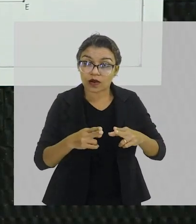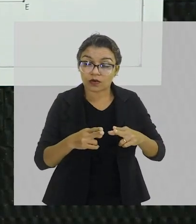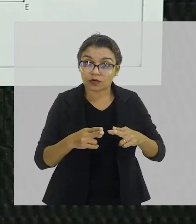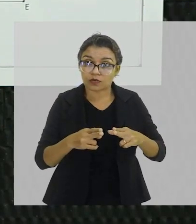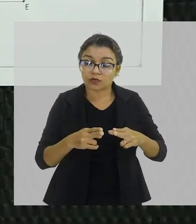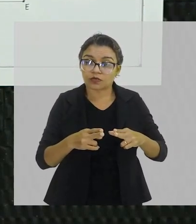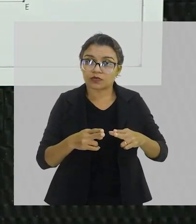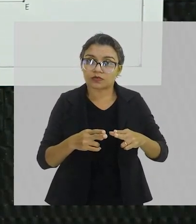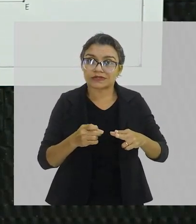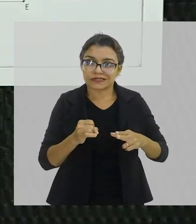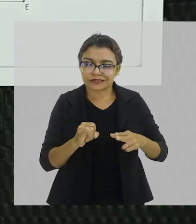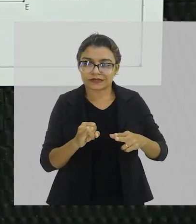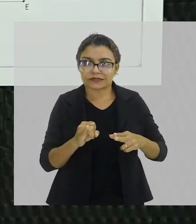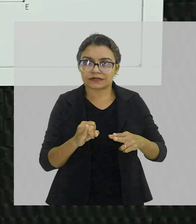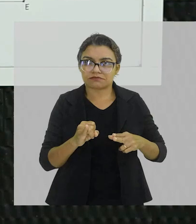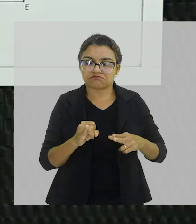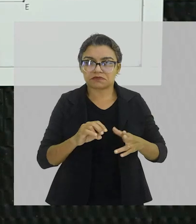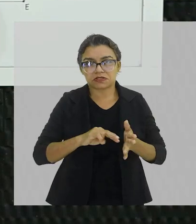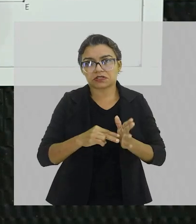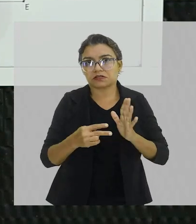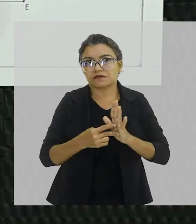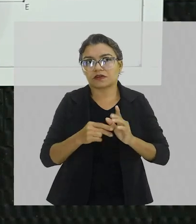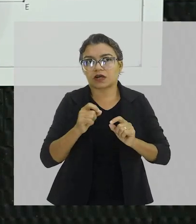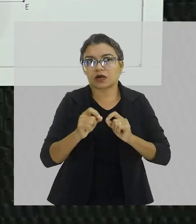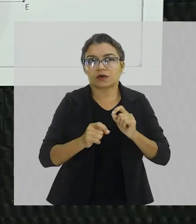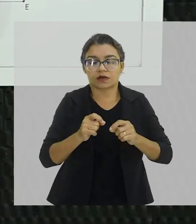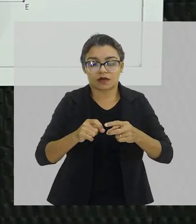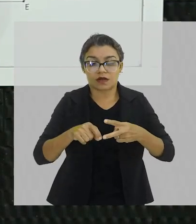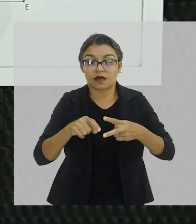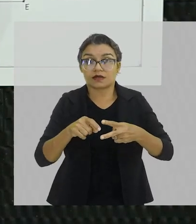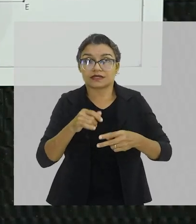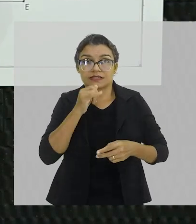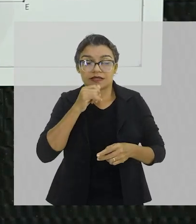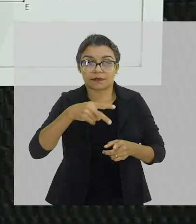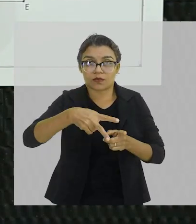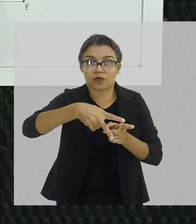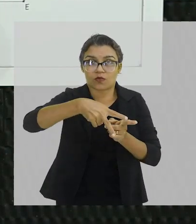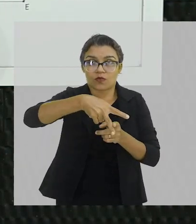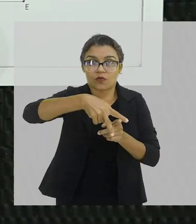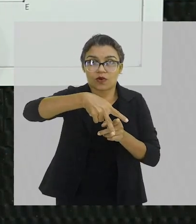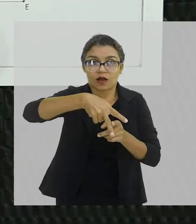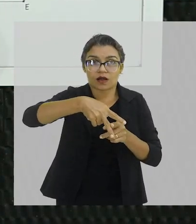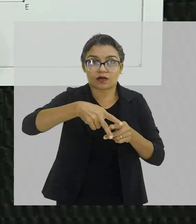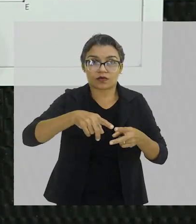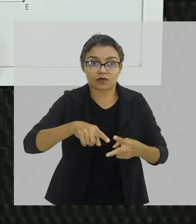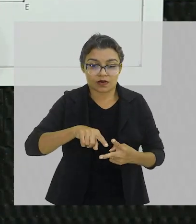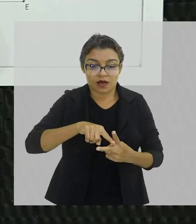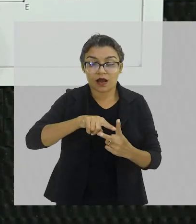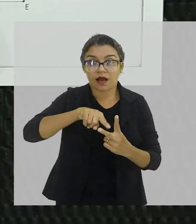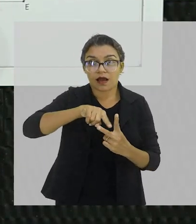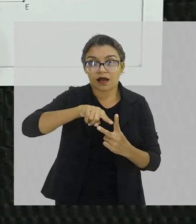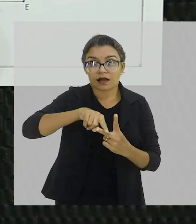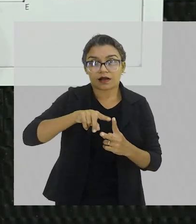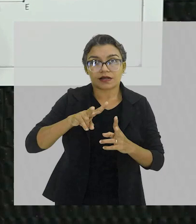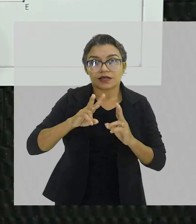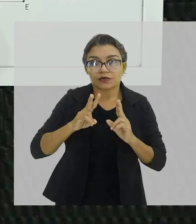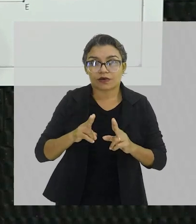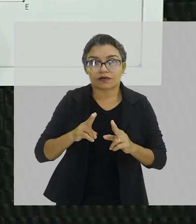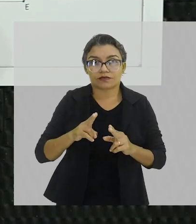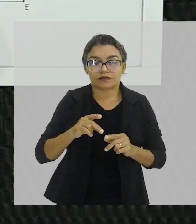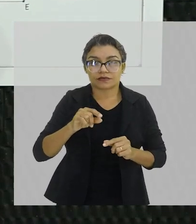Se esses dois lados são iguais, quer dizer que esses ângulos aqui, ó, esse ângulo aqui é igual a esse ângulo aqui, ó.